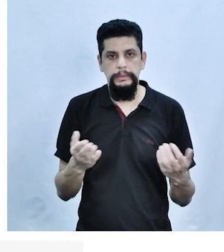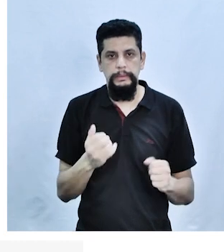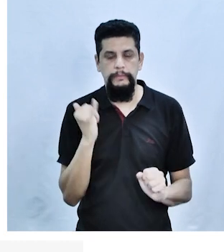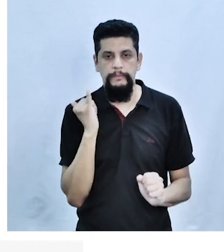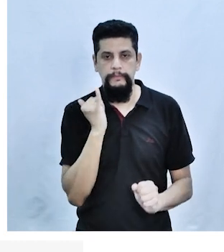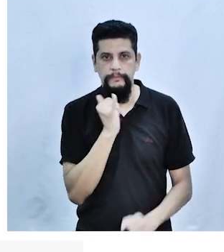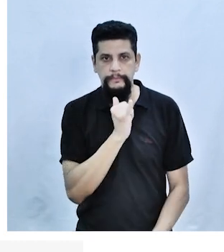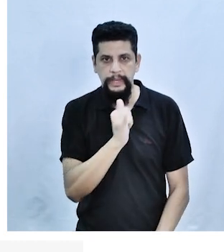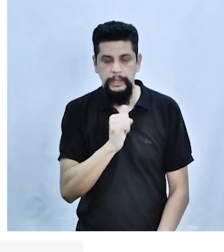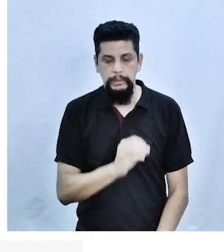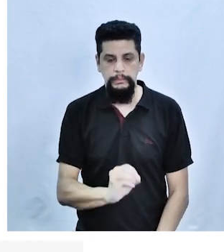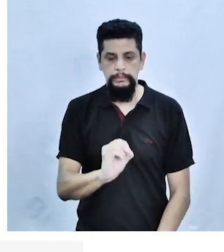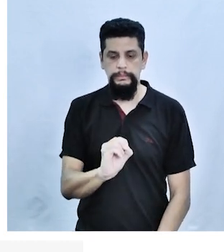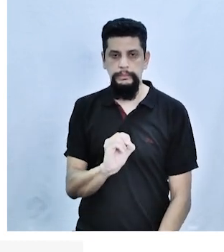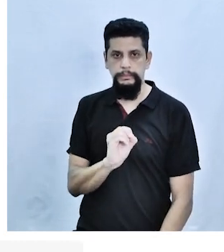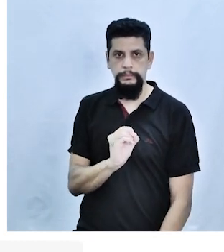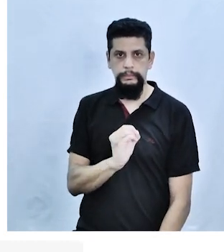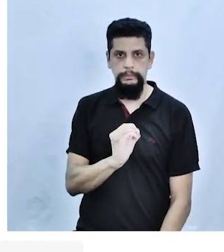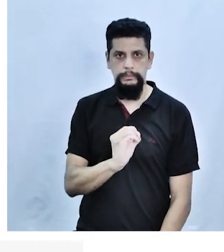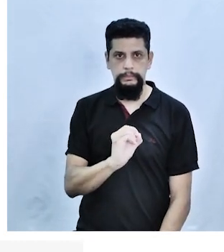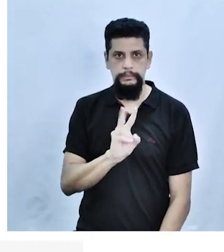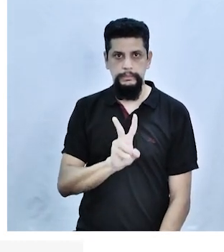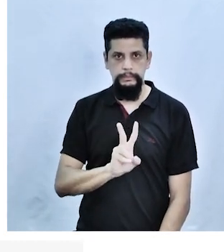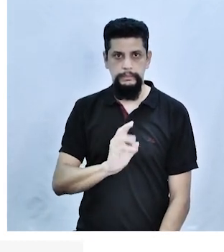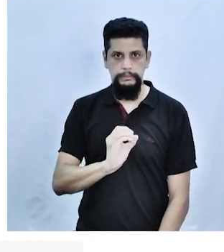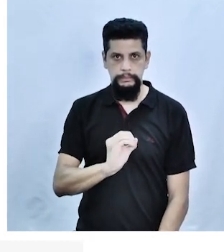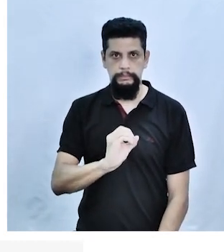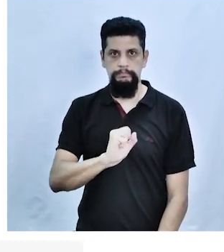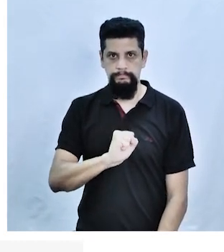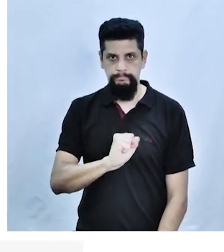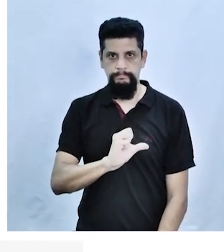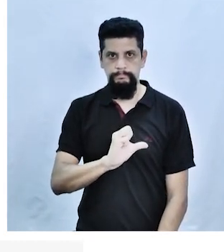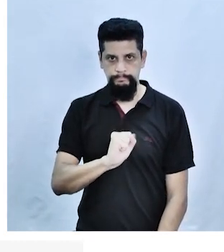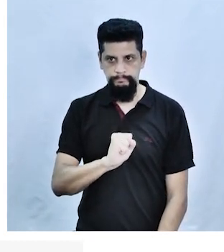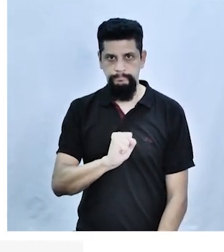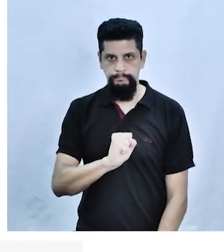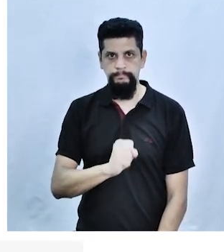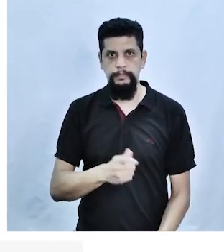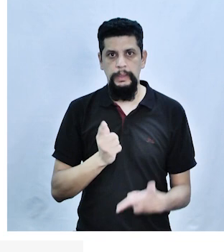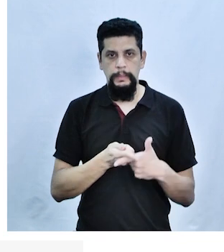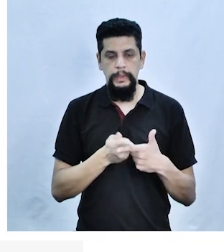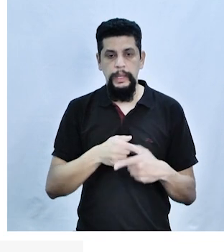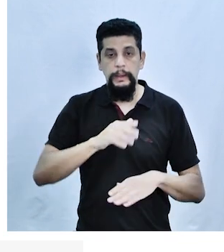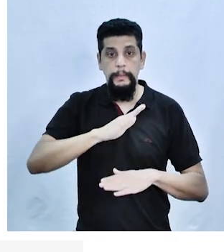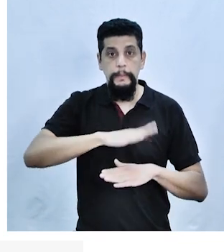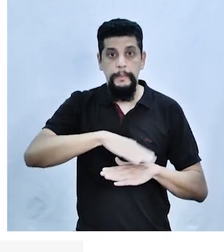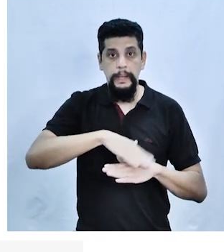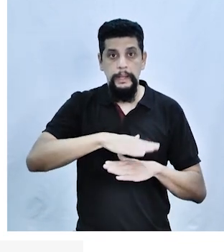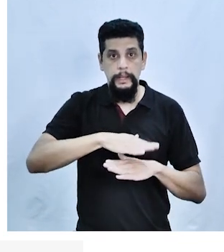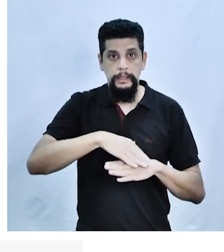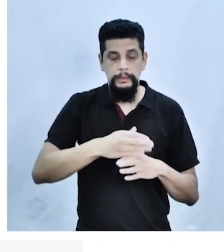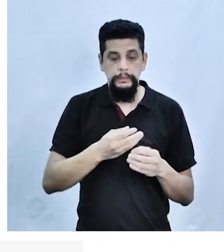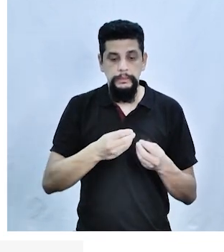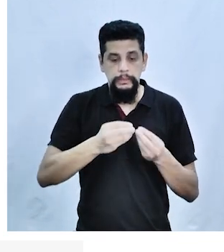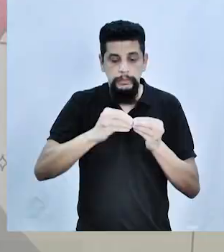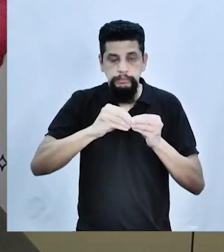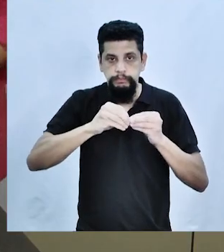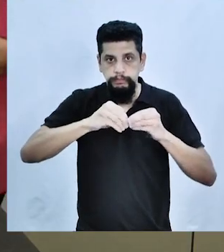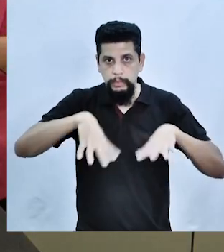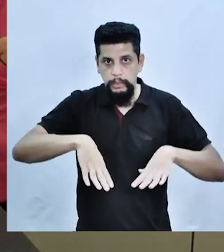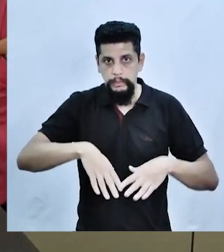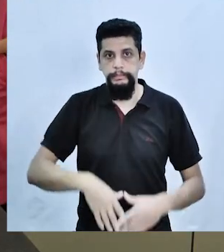falar ovos. Olha o S aparecendo lá na palavra, porque a gente está se referindo a mais do que